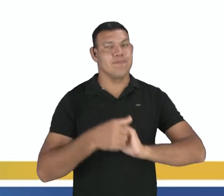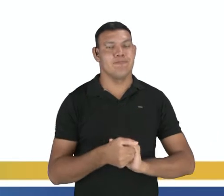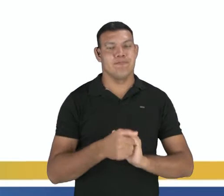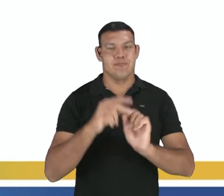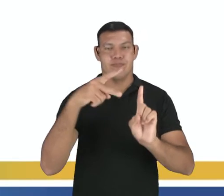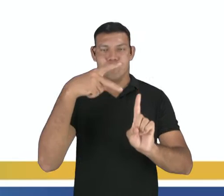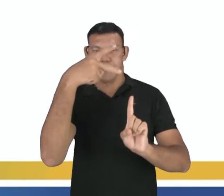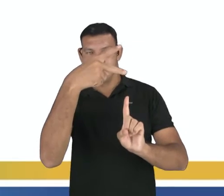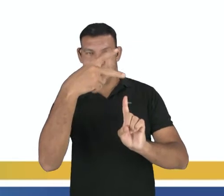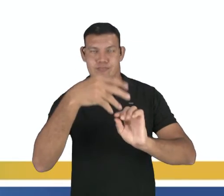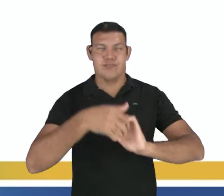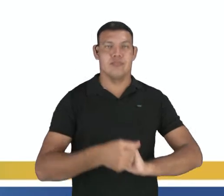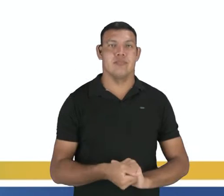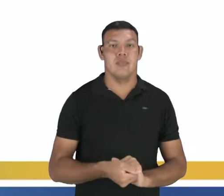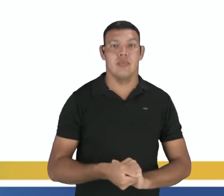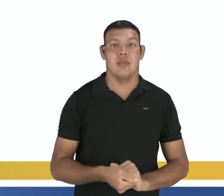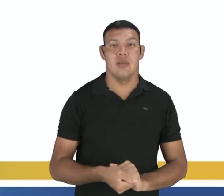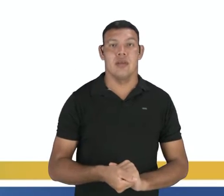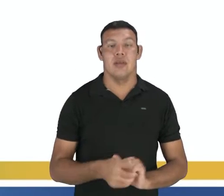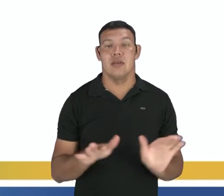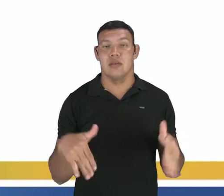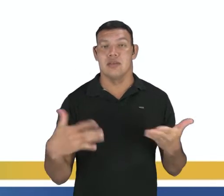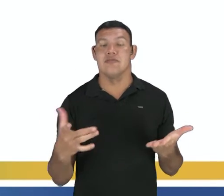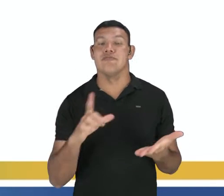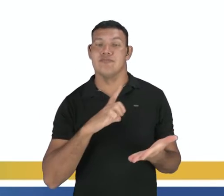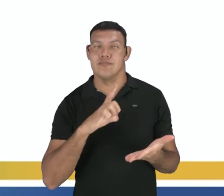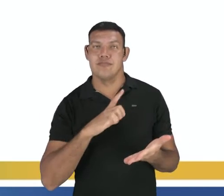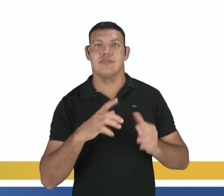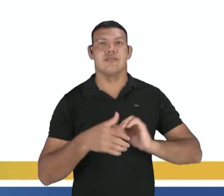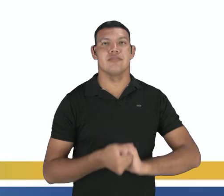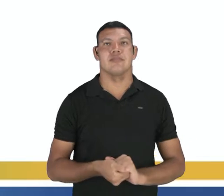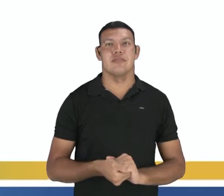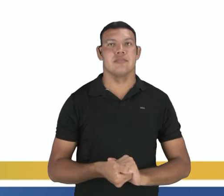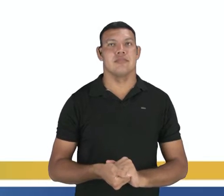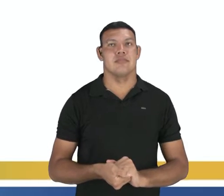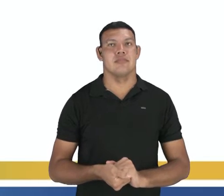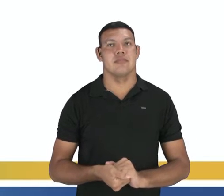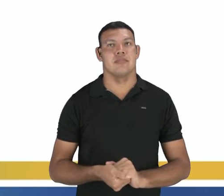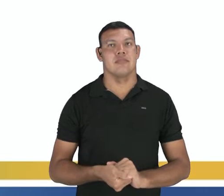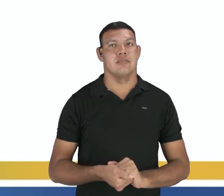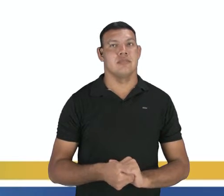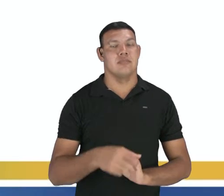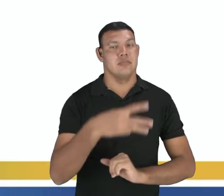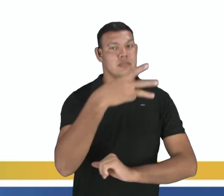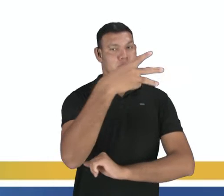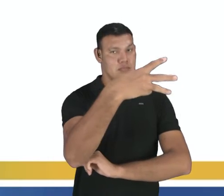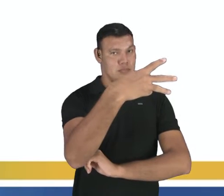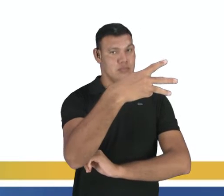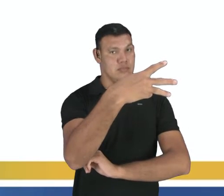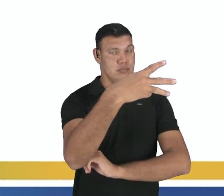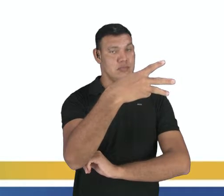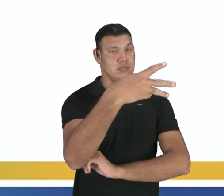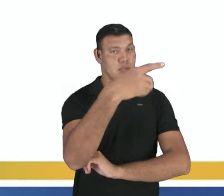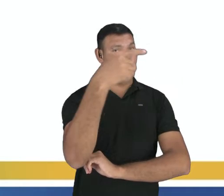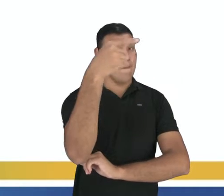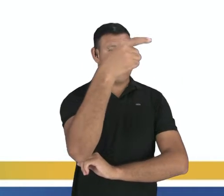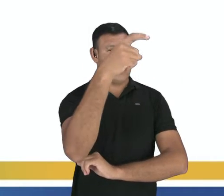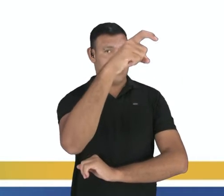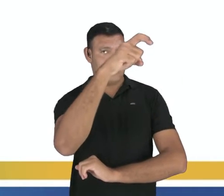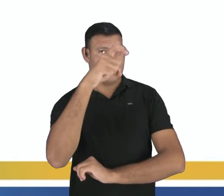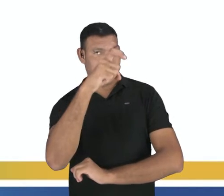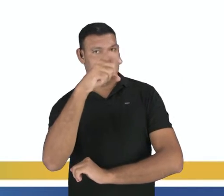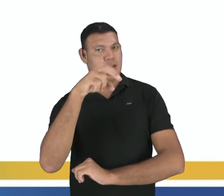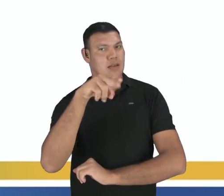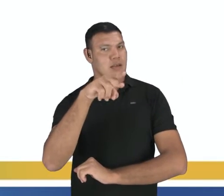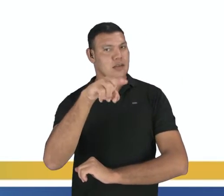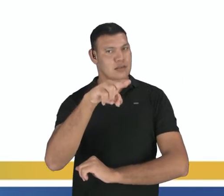negativo. E aí nós temos a seguinte sentença, que será 3 elevado a menos x